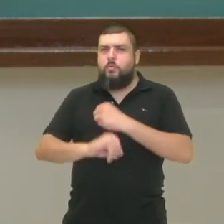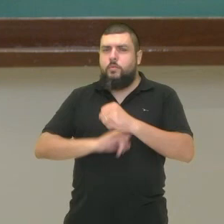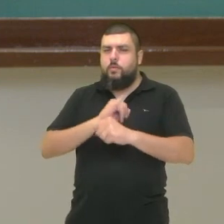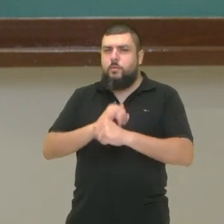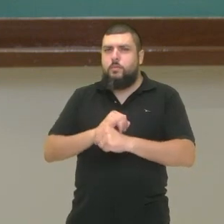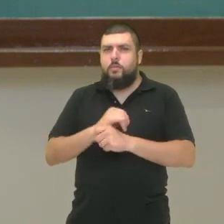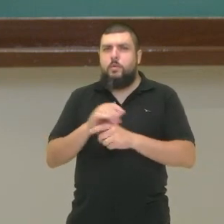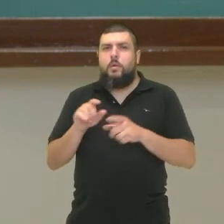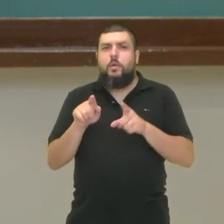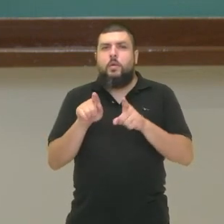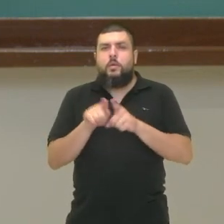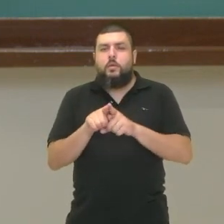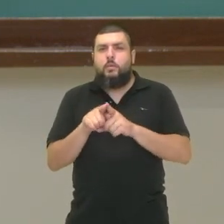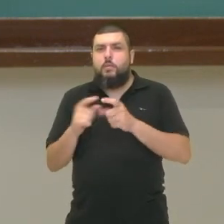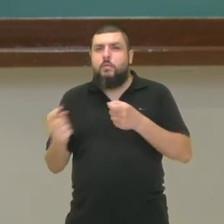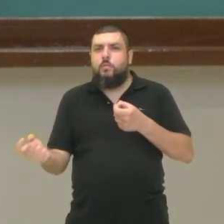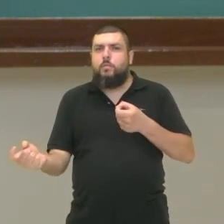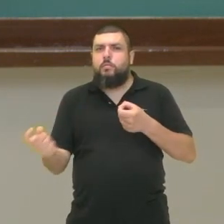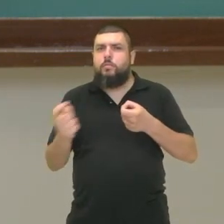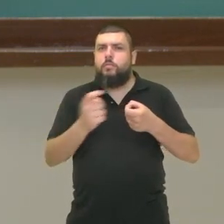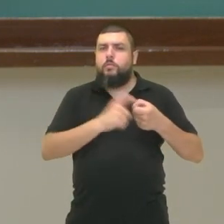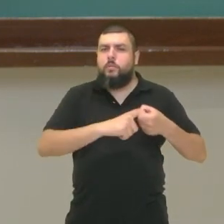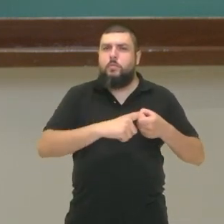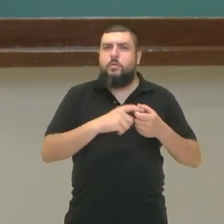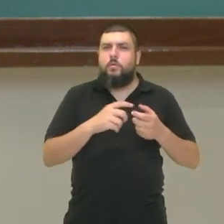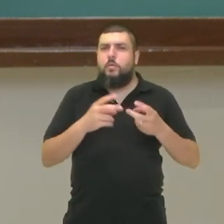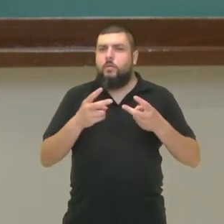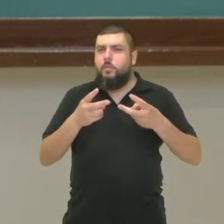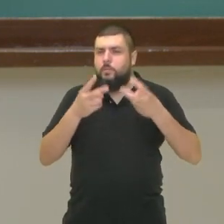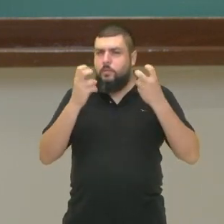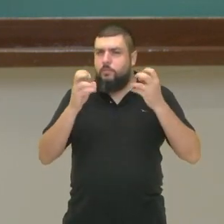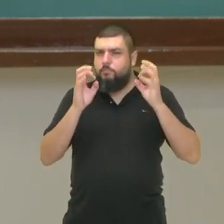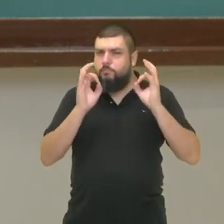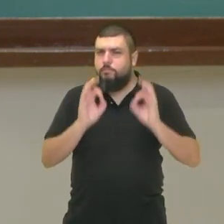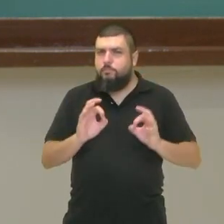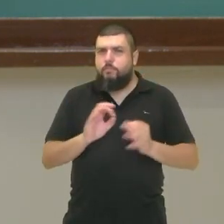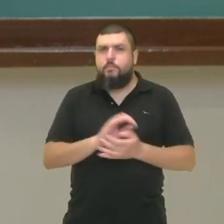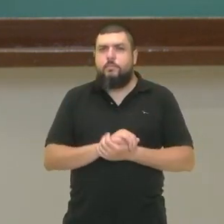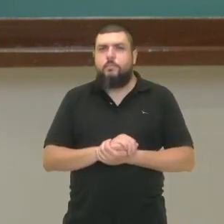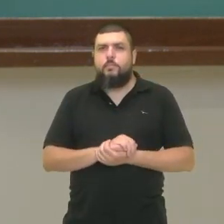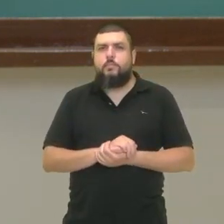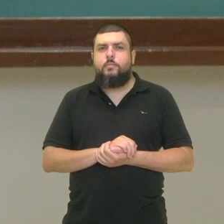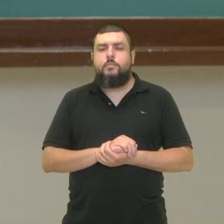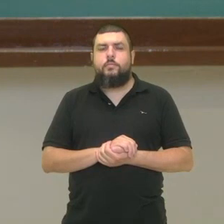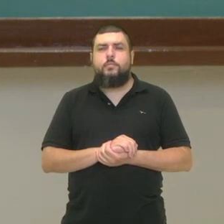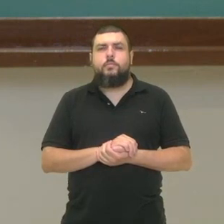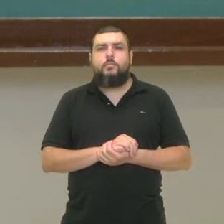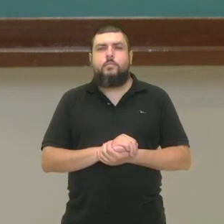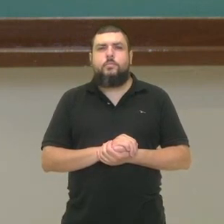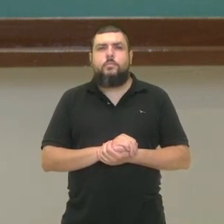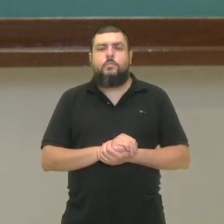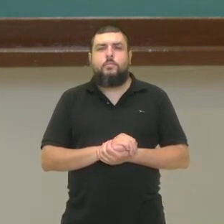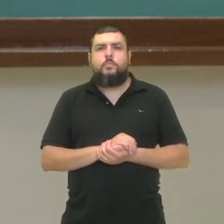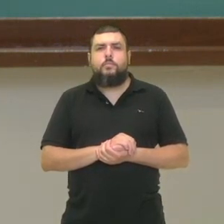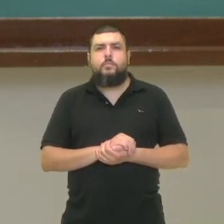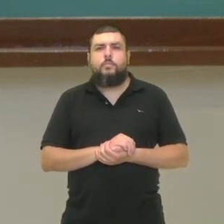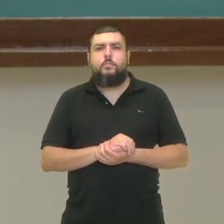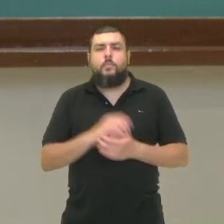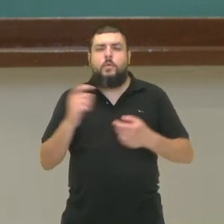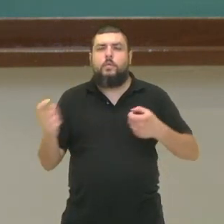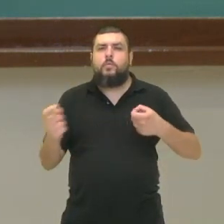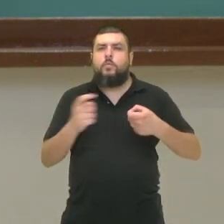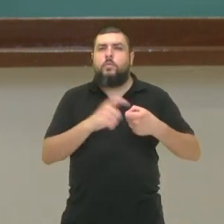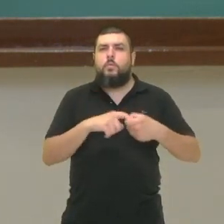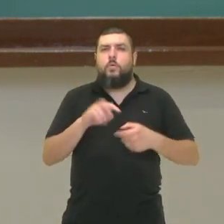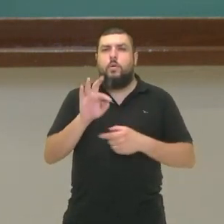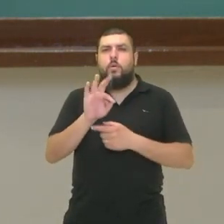retomei, observe aqui, ó, vou voltar para você perceber bem, ó. Eu retomei o quê? A minha tese. Qual era a minha